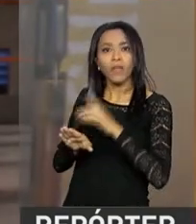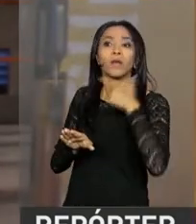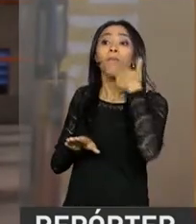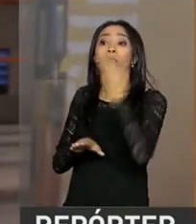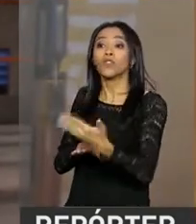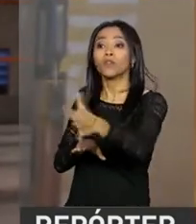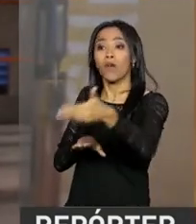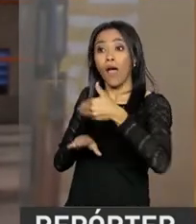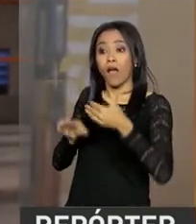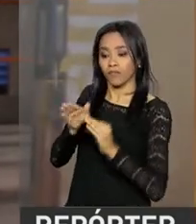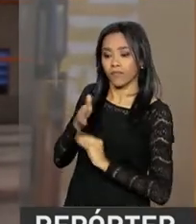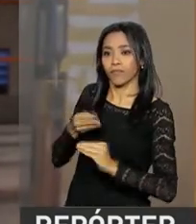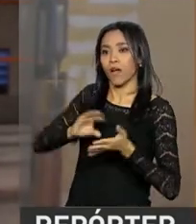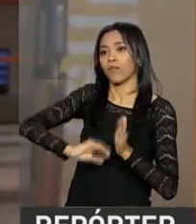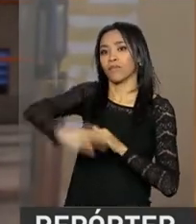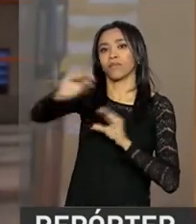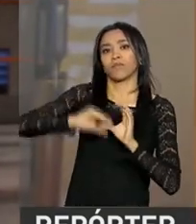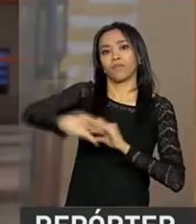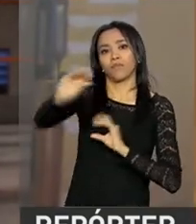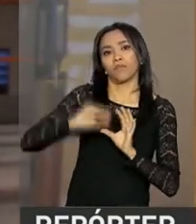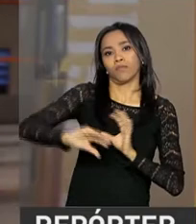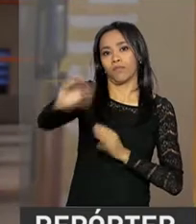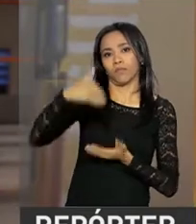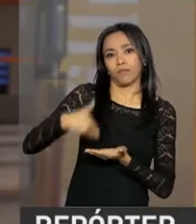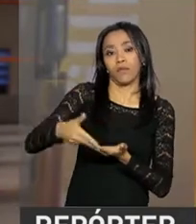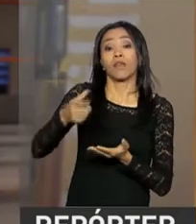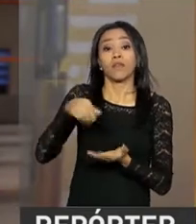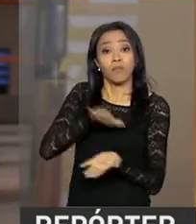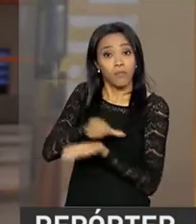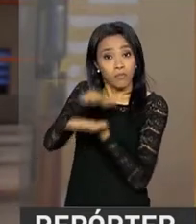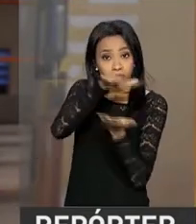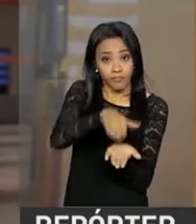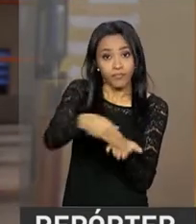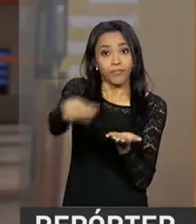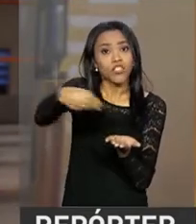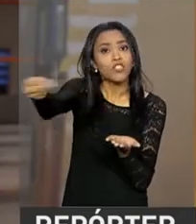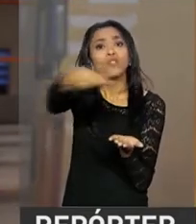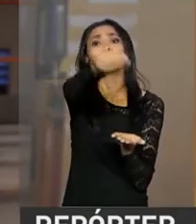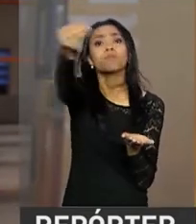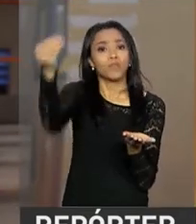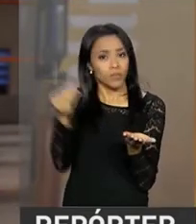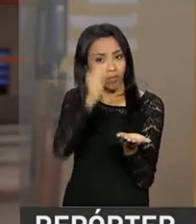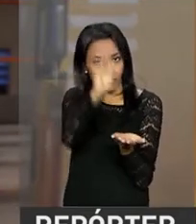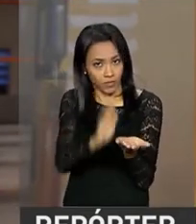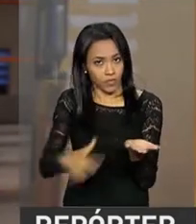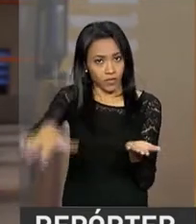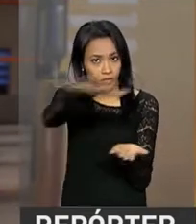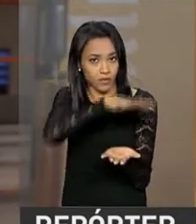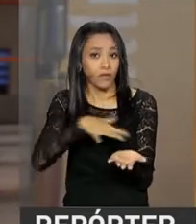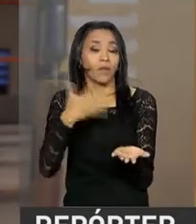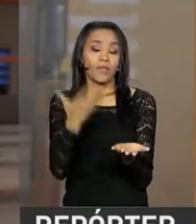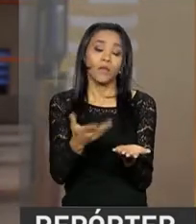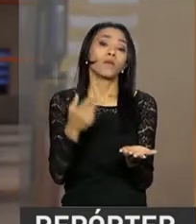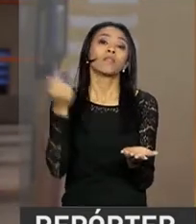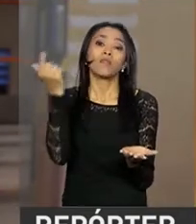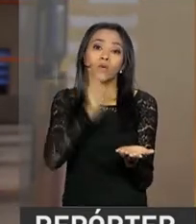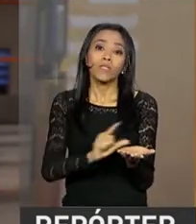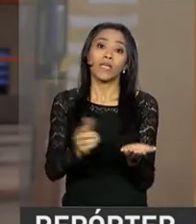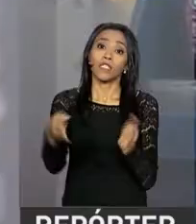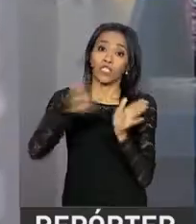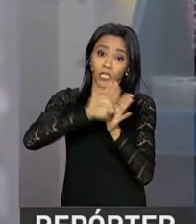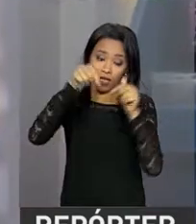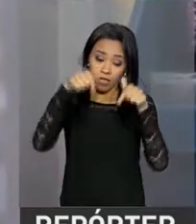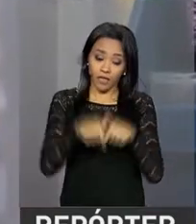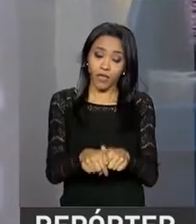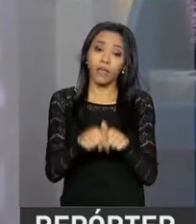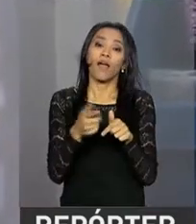pela internet, em qualquer lugar que ele faça, inclusive pelos vários canais de venda na internet que ele tenha, tudo isso chega aqui no armazém.